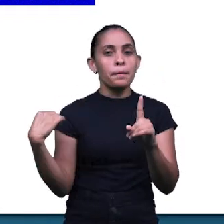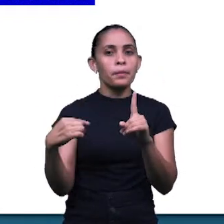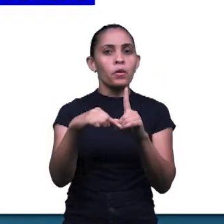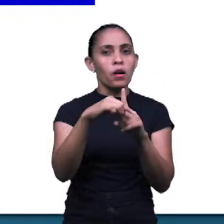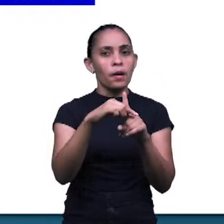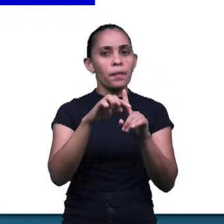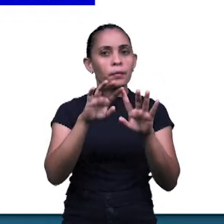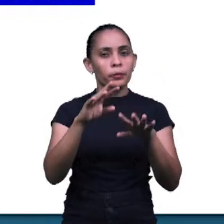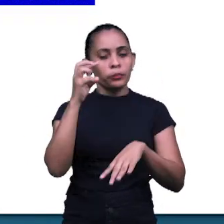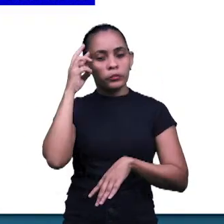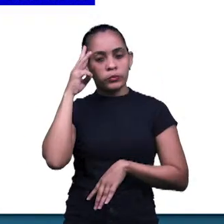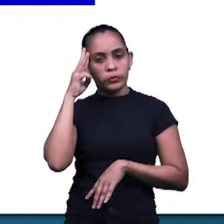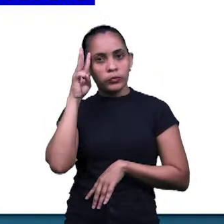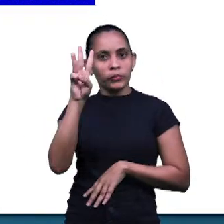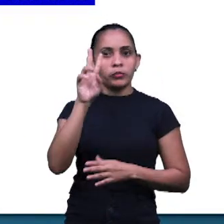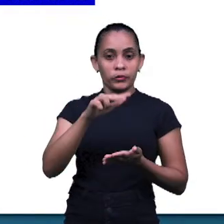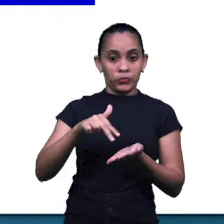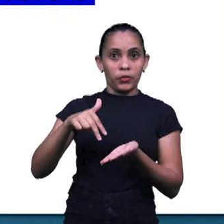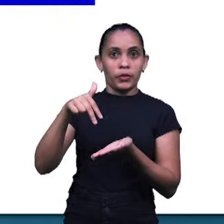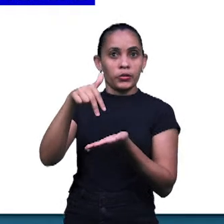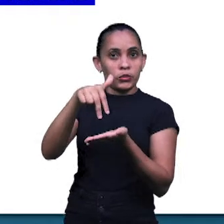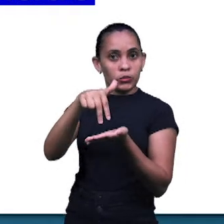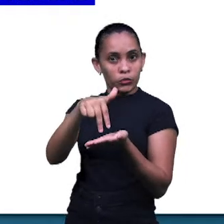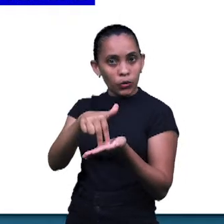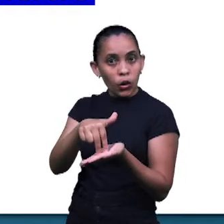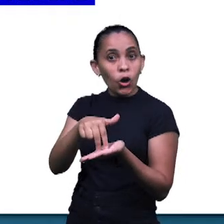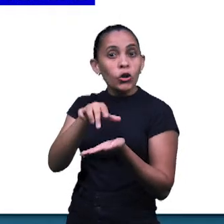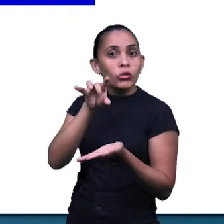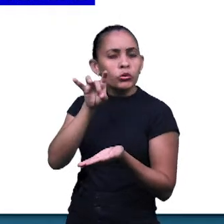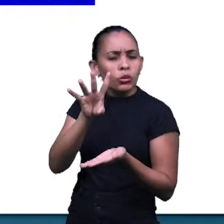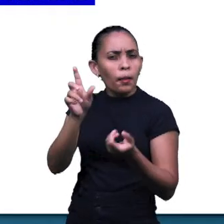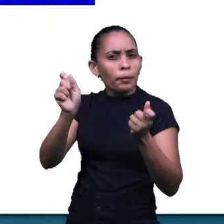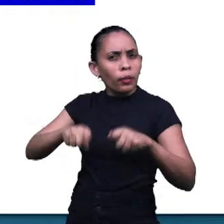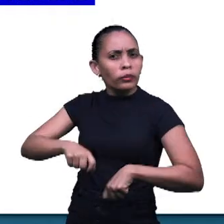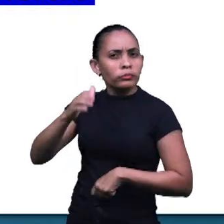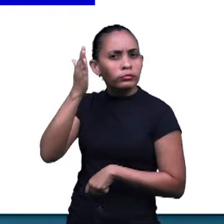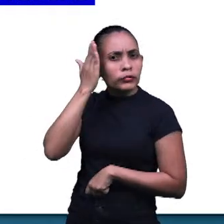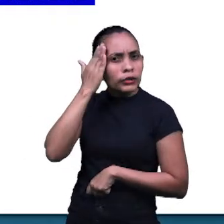Jesus somente pode ser entendido